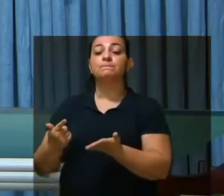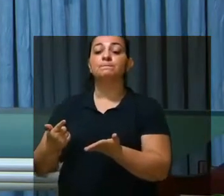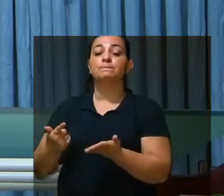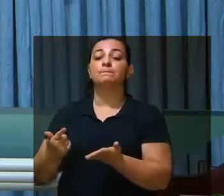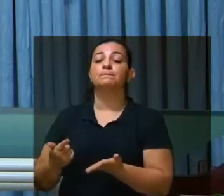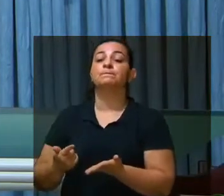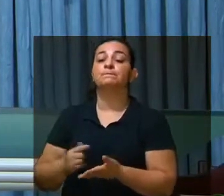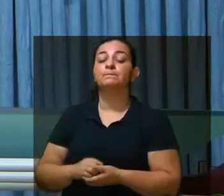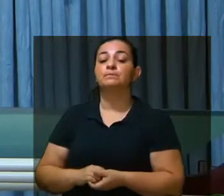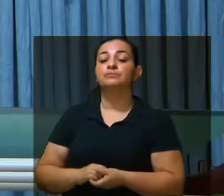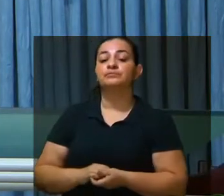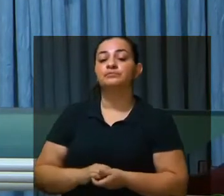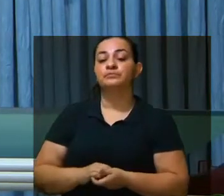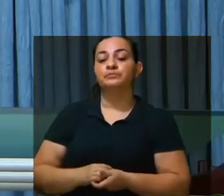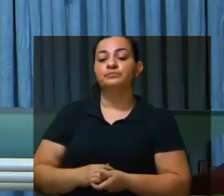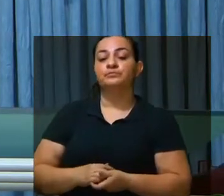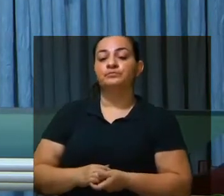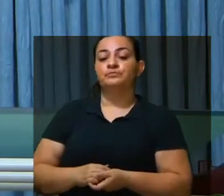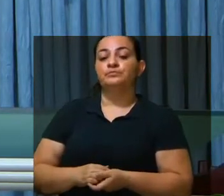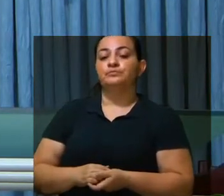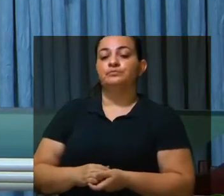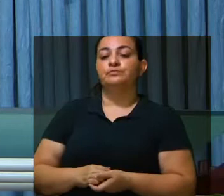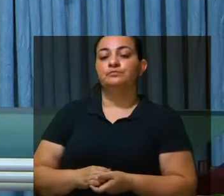e vamos ver aqui